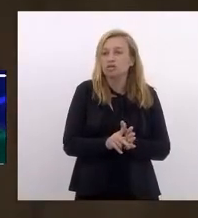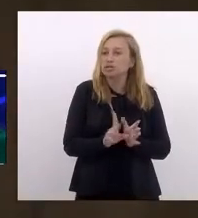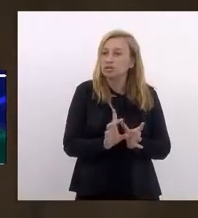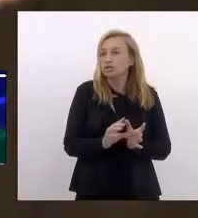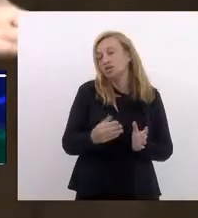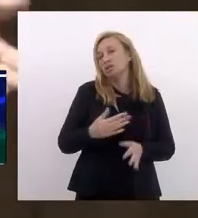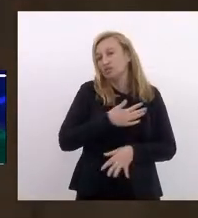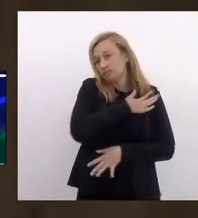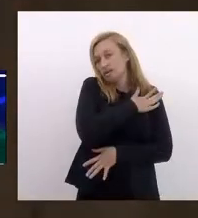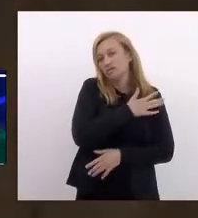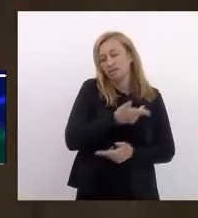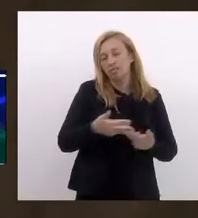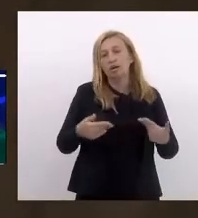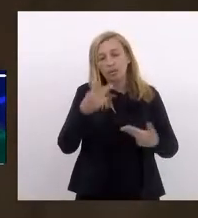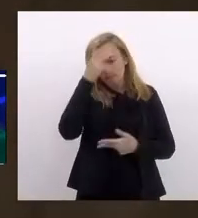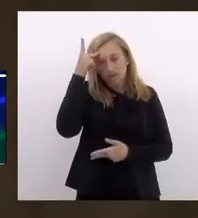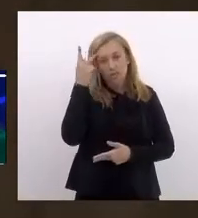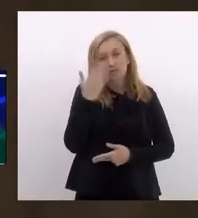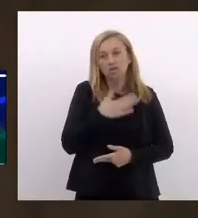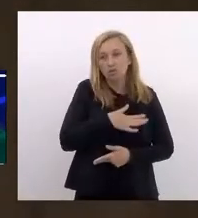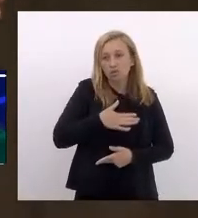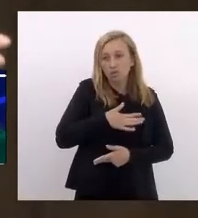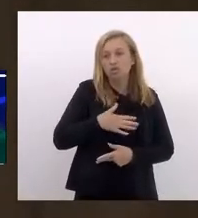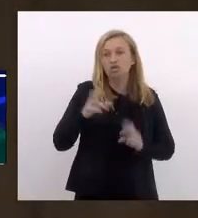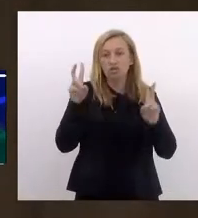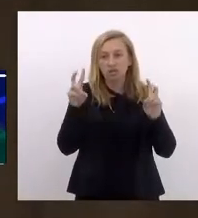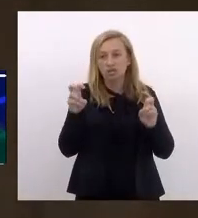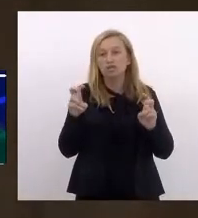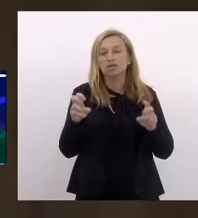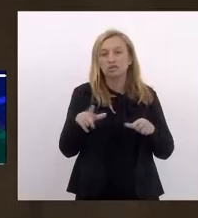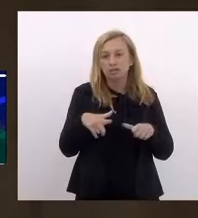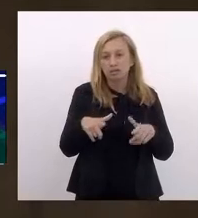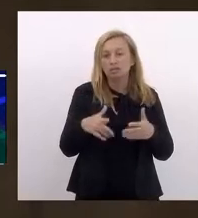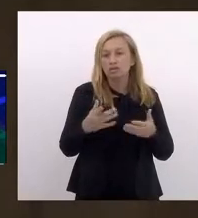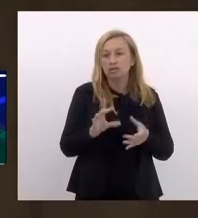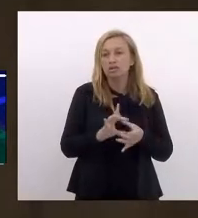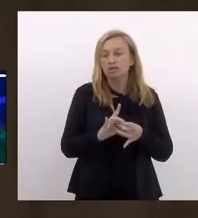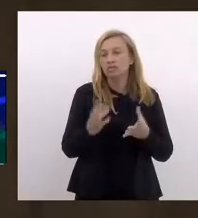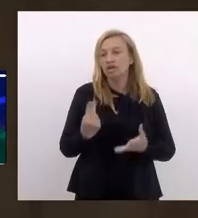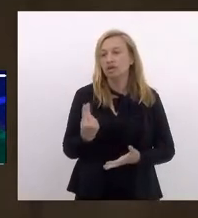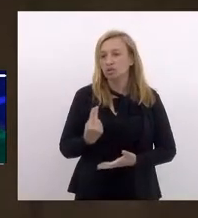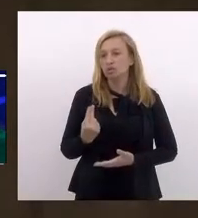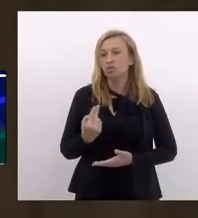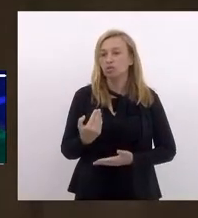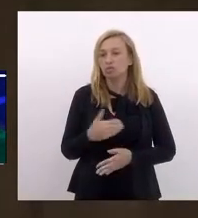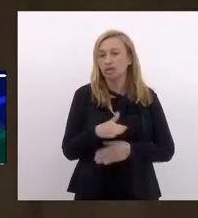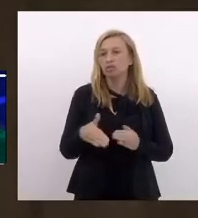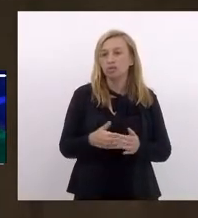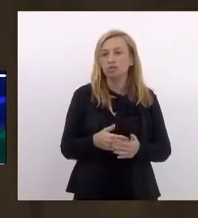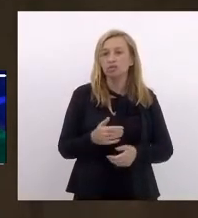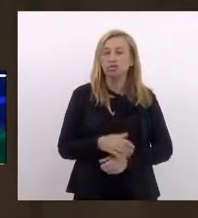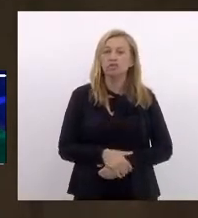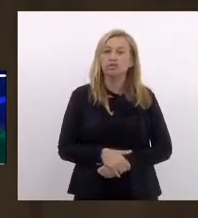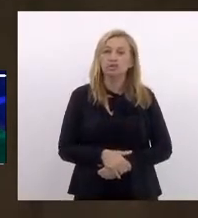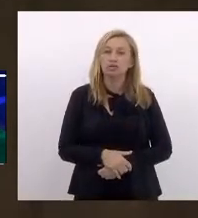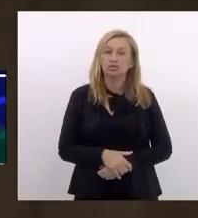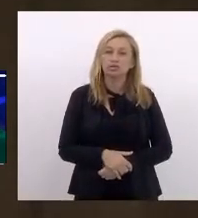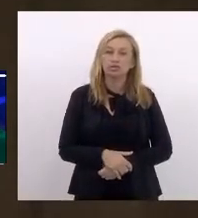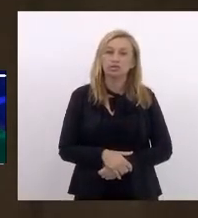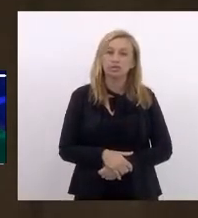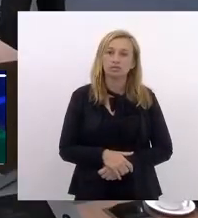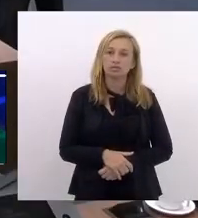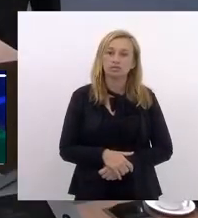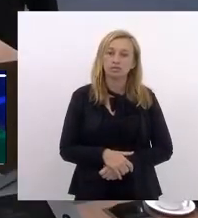militares e pessoas também que gostam desse da trabalho. Da corporação. Está aberta, então, a coautoria para quem aberta quiser. Aberta a coautoria do deputado